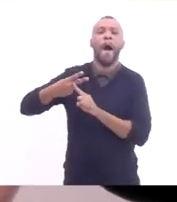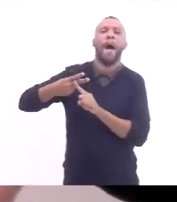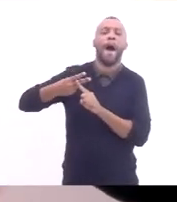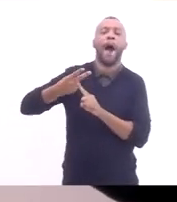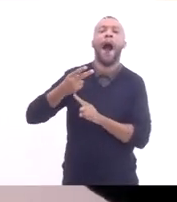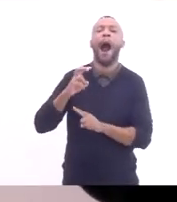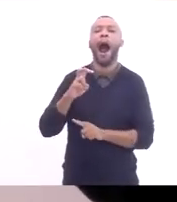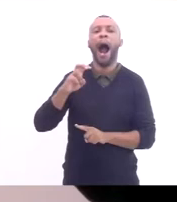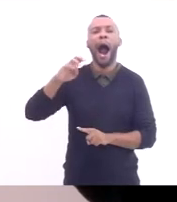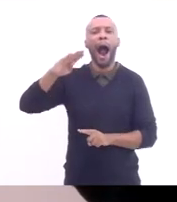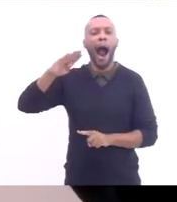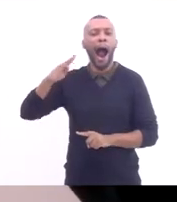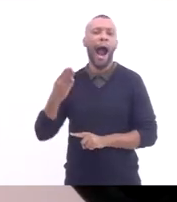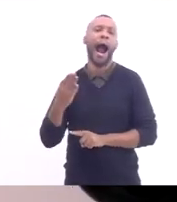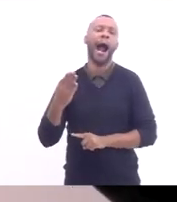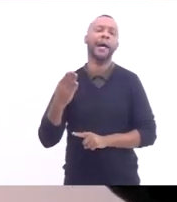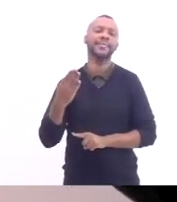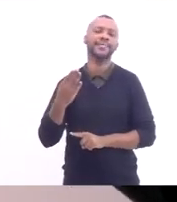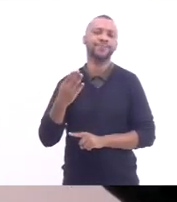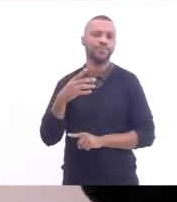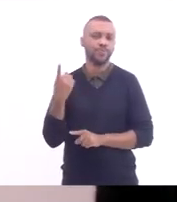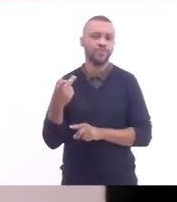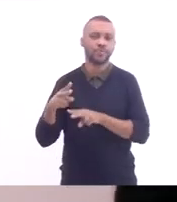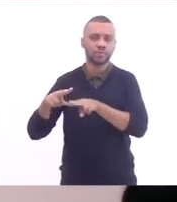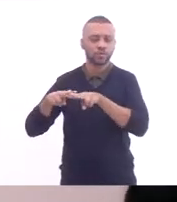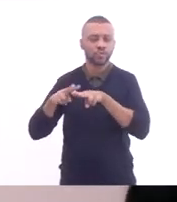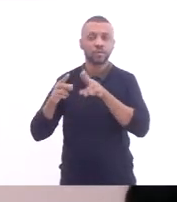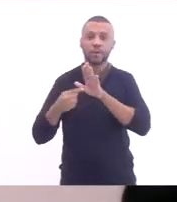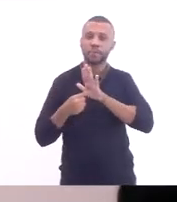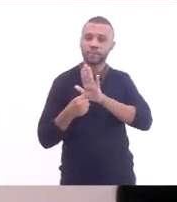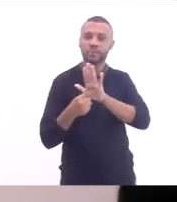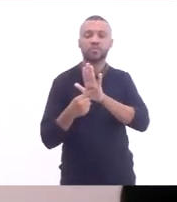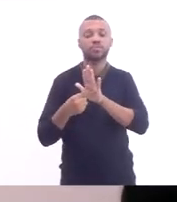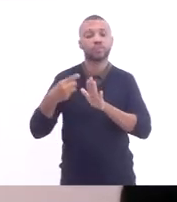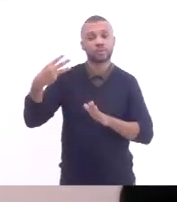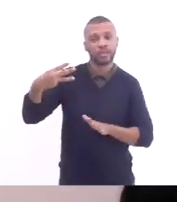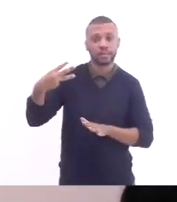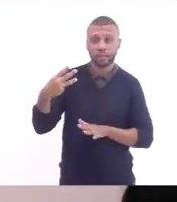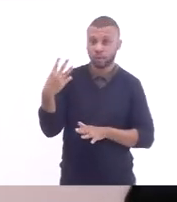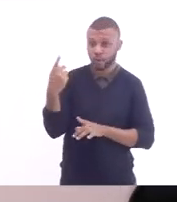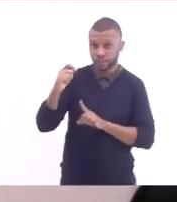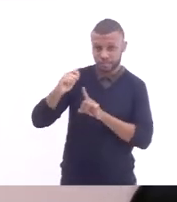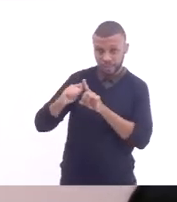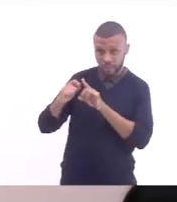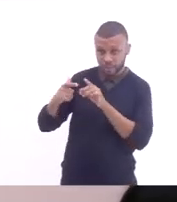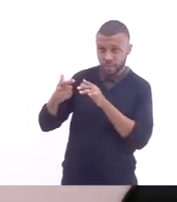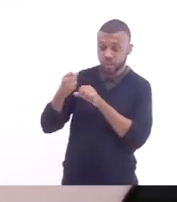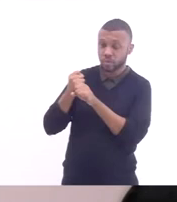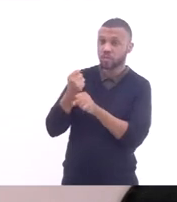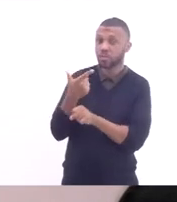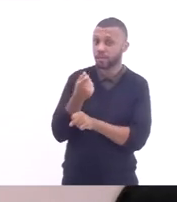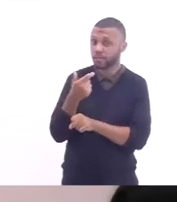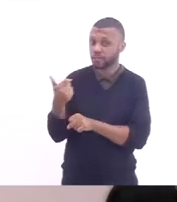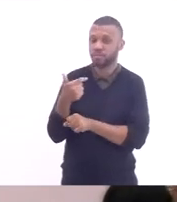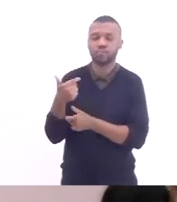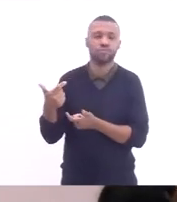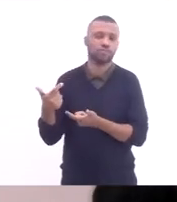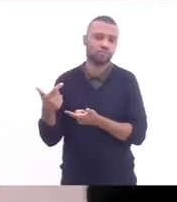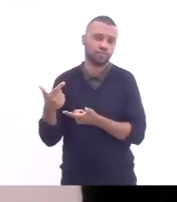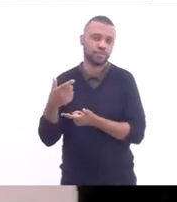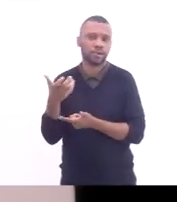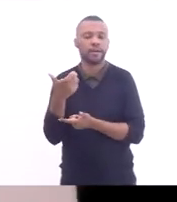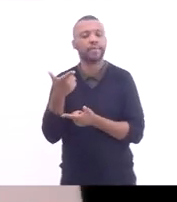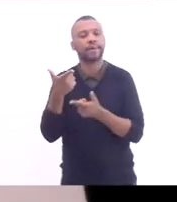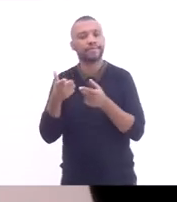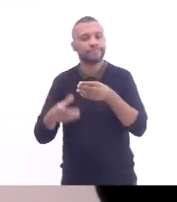motivo da apresentação do terceiro quadrimestre de 2021. Não vou me estender, mas, ao mesmo tempo, só queria